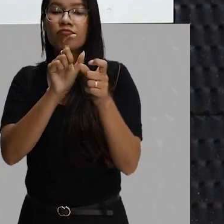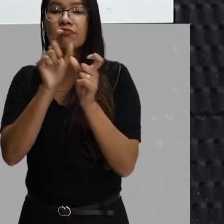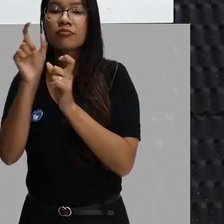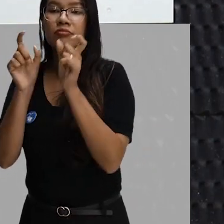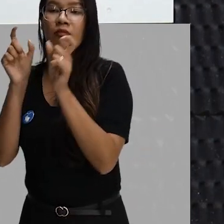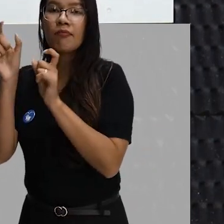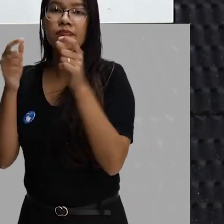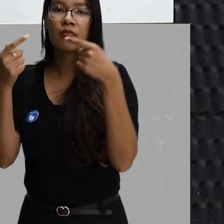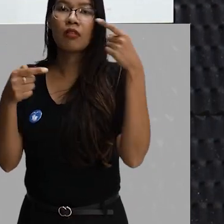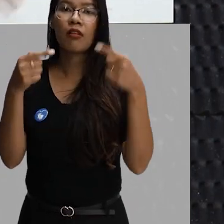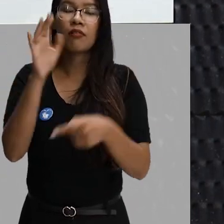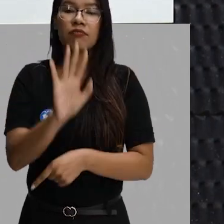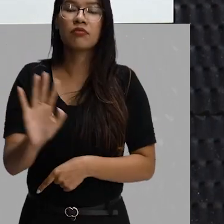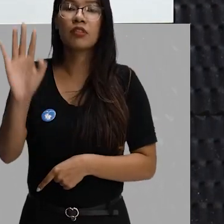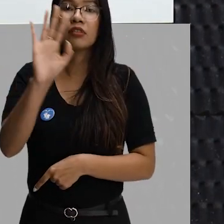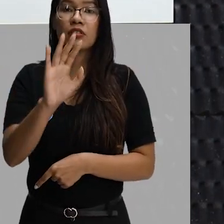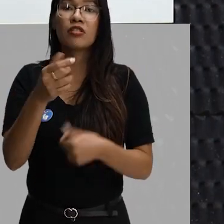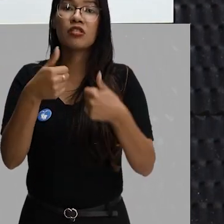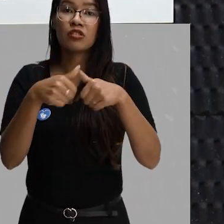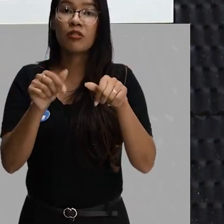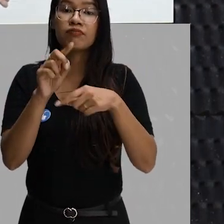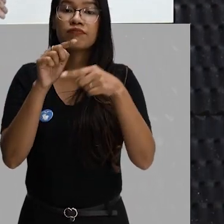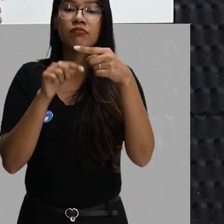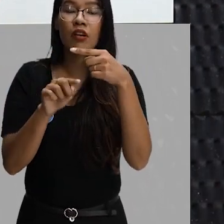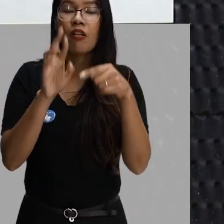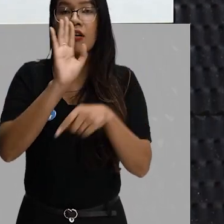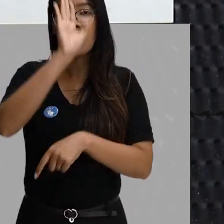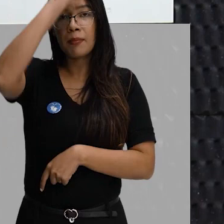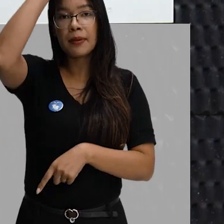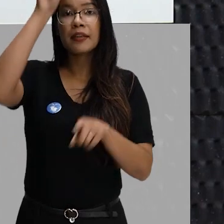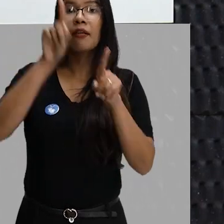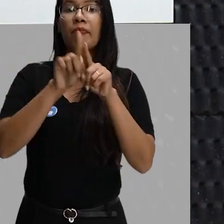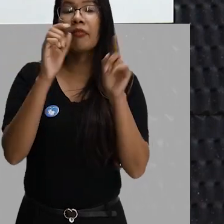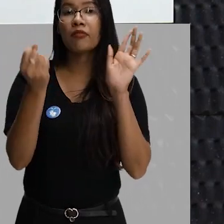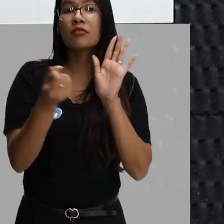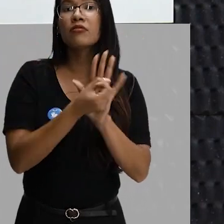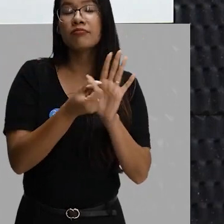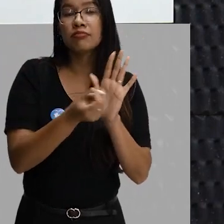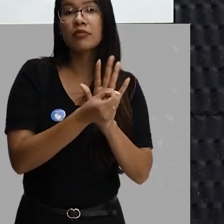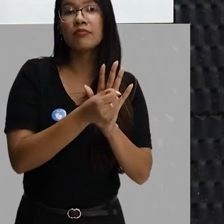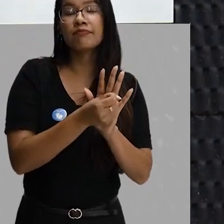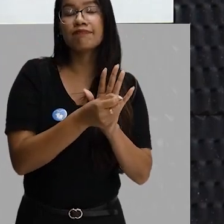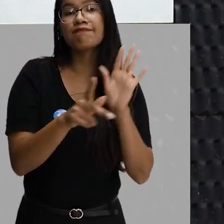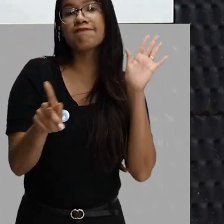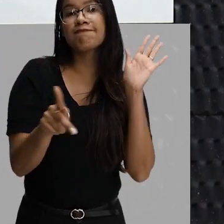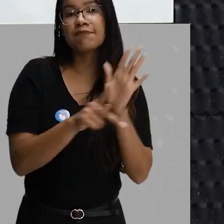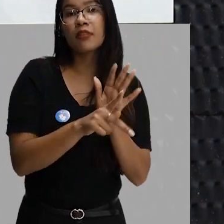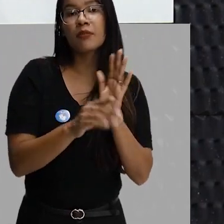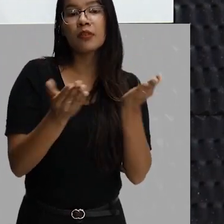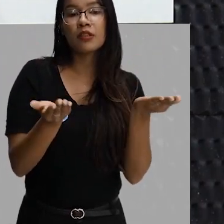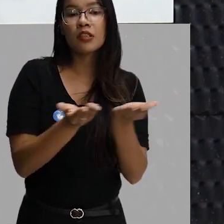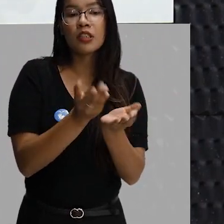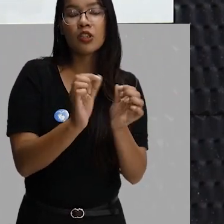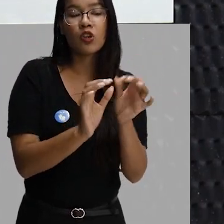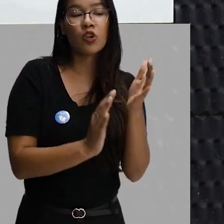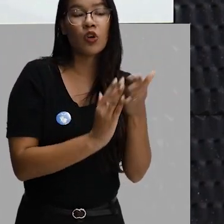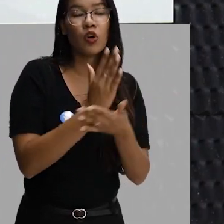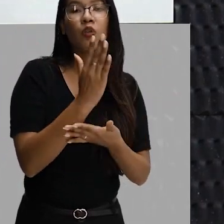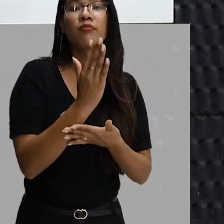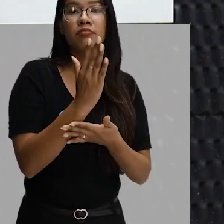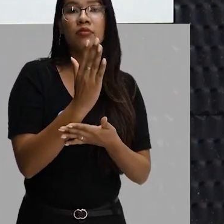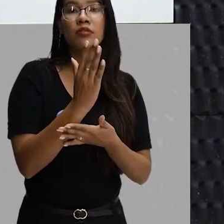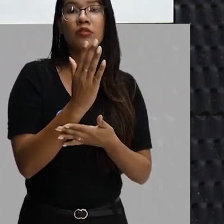imperadores estão dividindo Roma, e é lógico, a própria oficialização do cristianismo. O cristianismo que surgiu no início do Império como